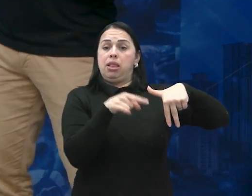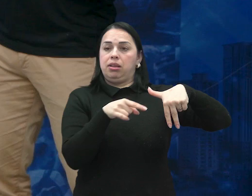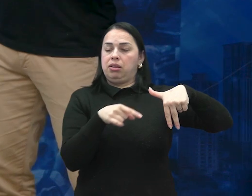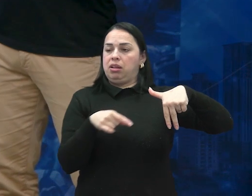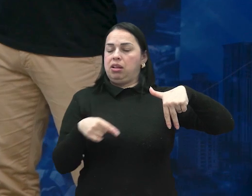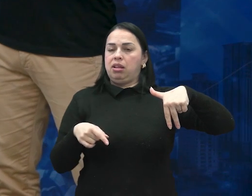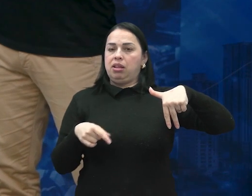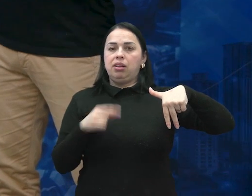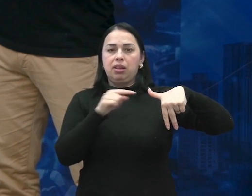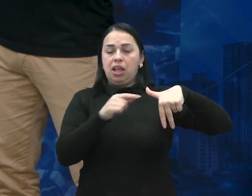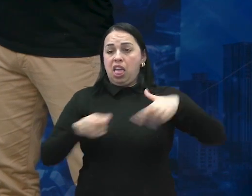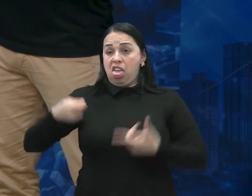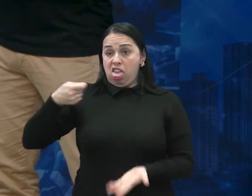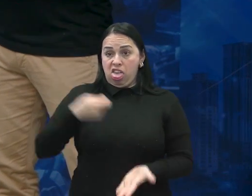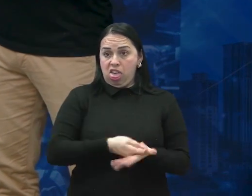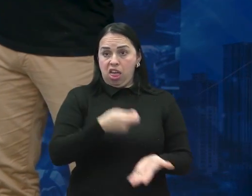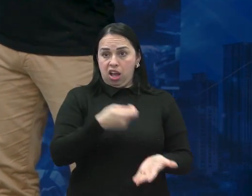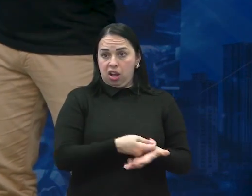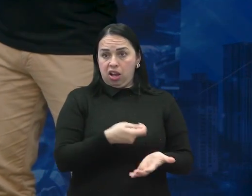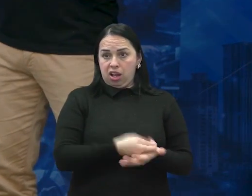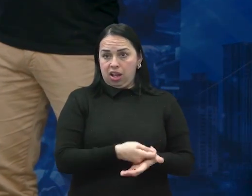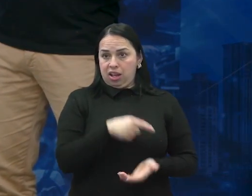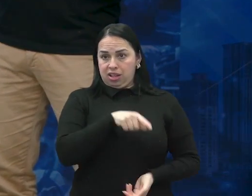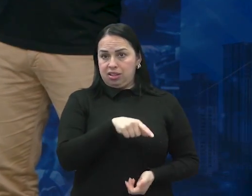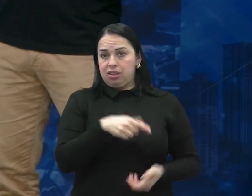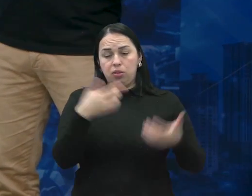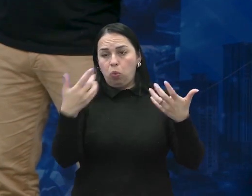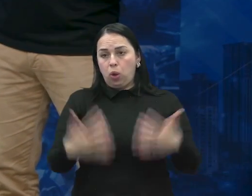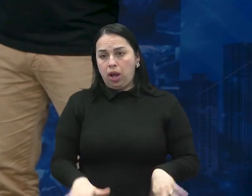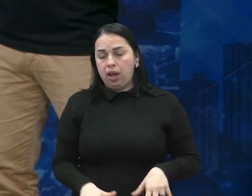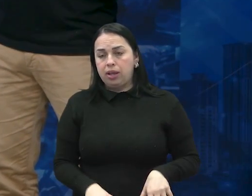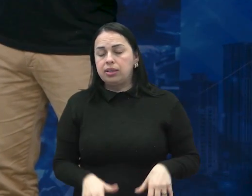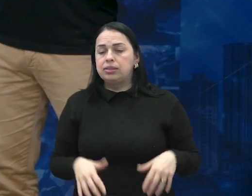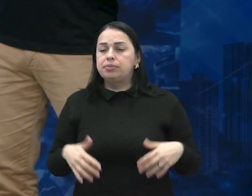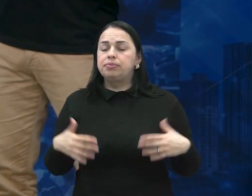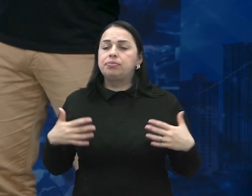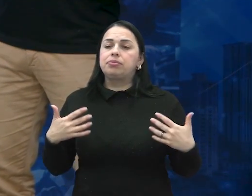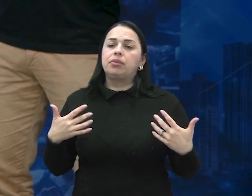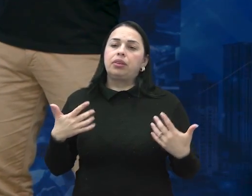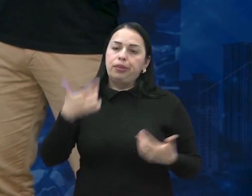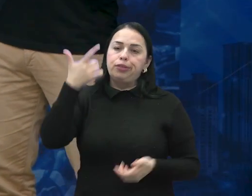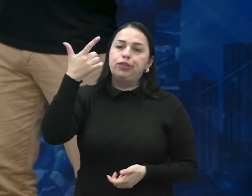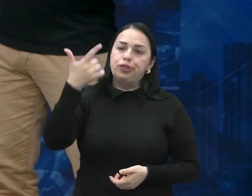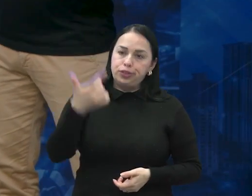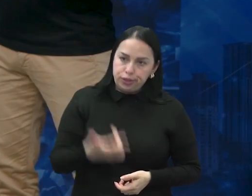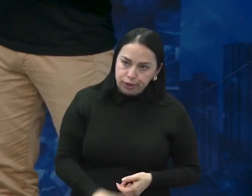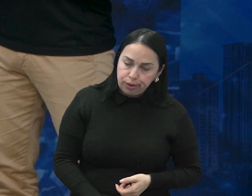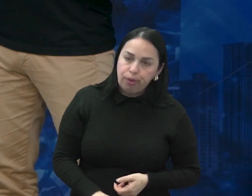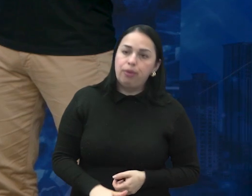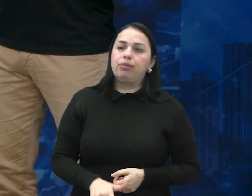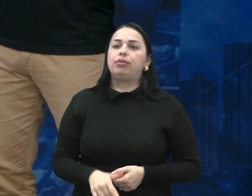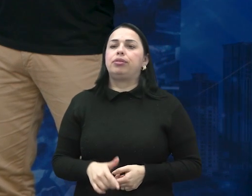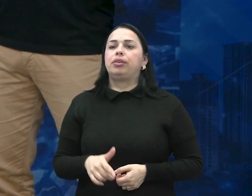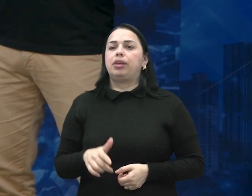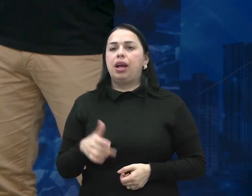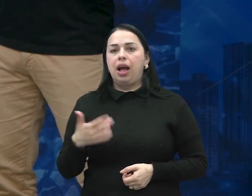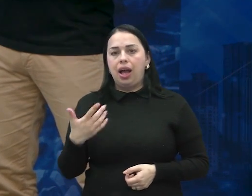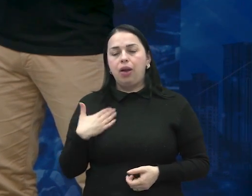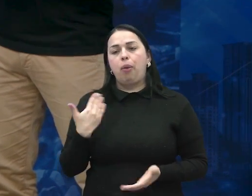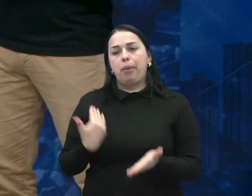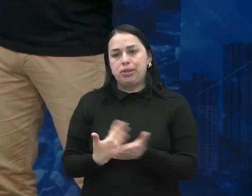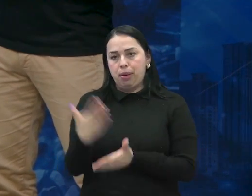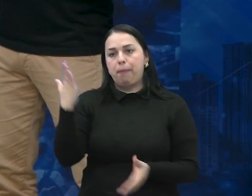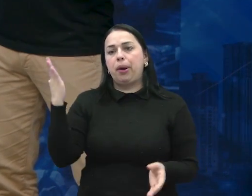que ninguém é obrigado a produzir provas contra si mesmo. E aí começou mais uma onda de intervenções